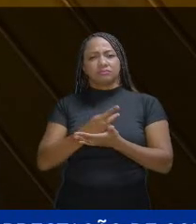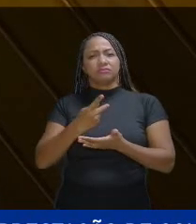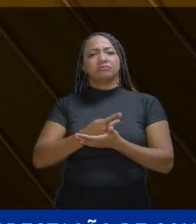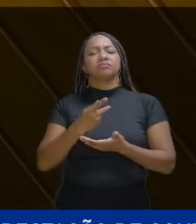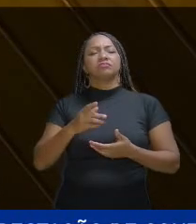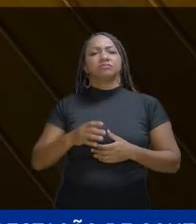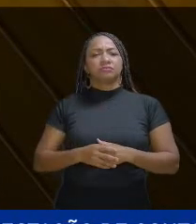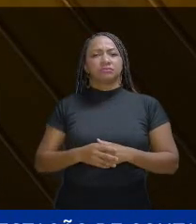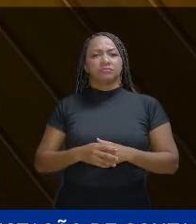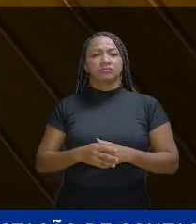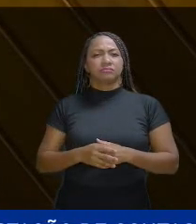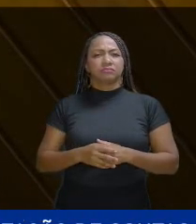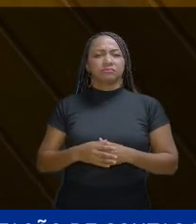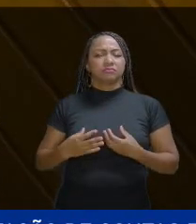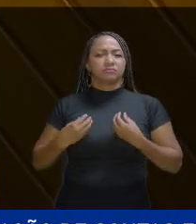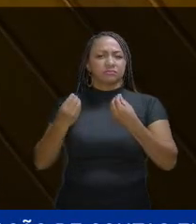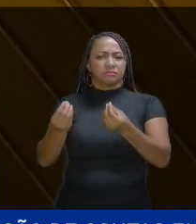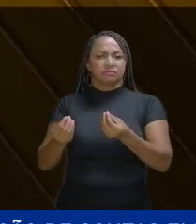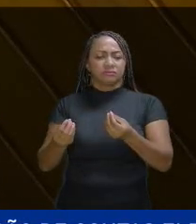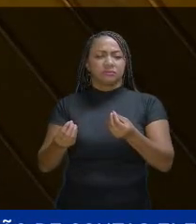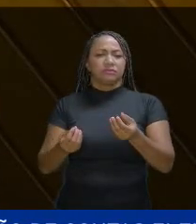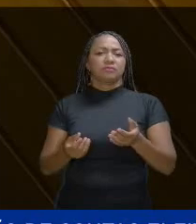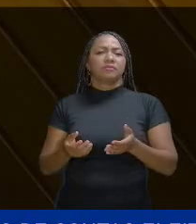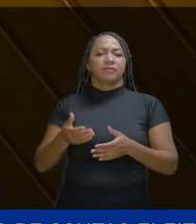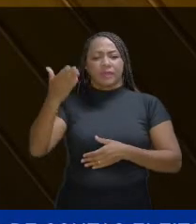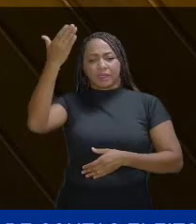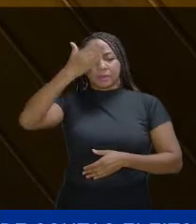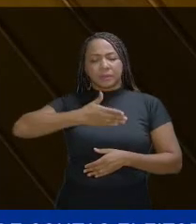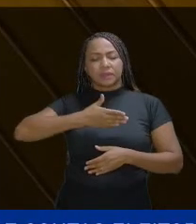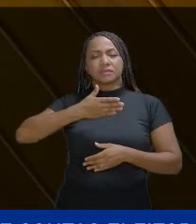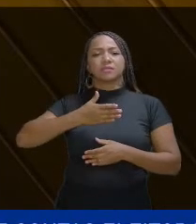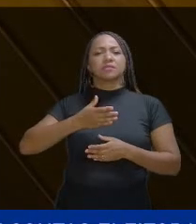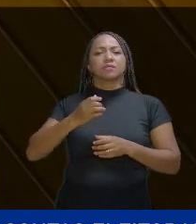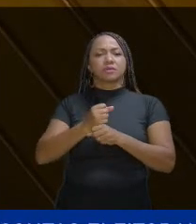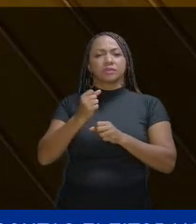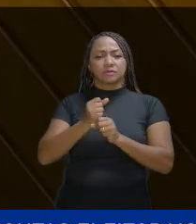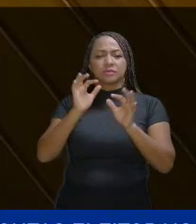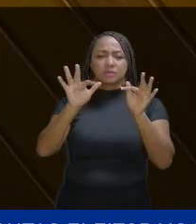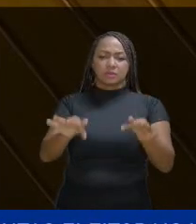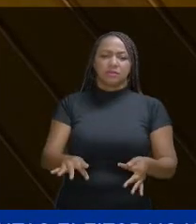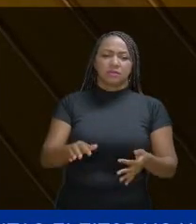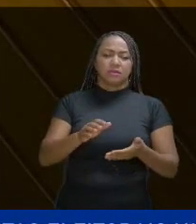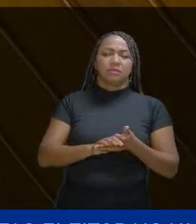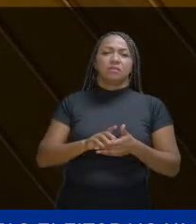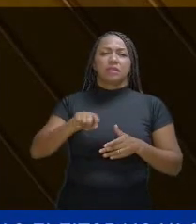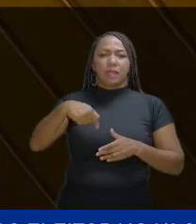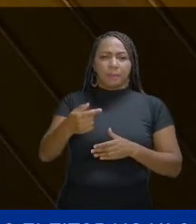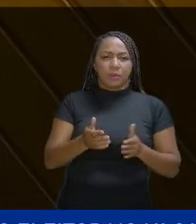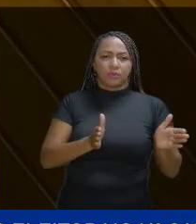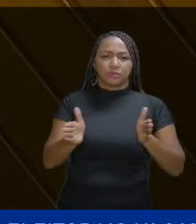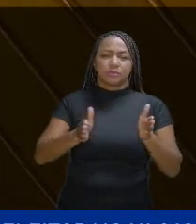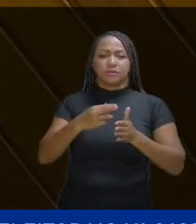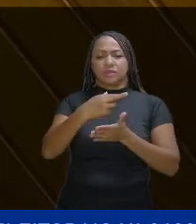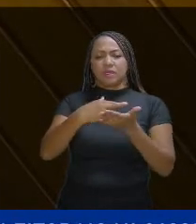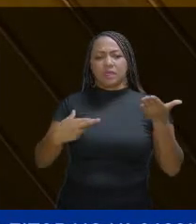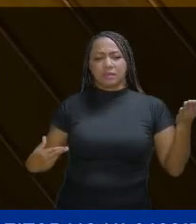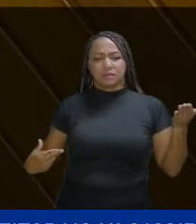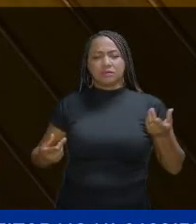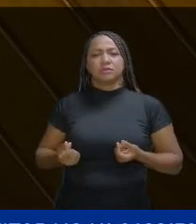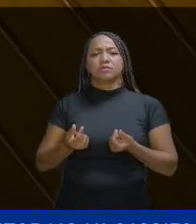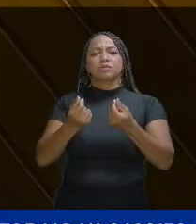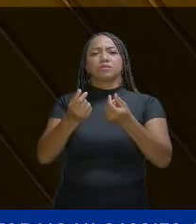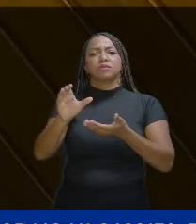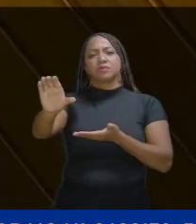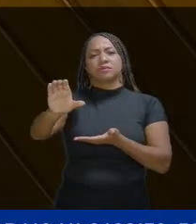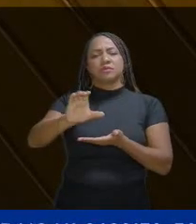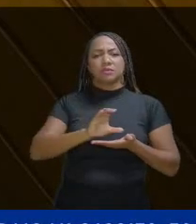são: entrega intempestiva da prestação de contas final e envio fora do prazo dos relatórios financeiros sobre os